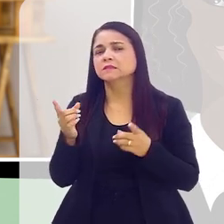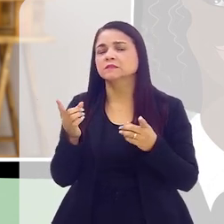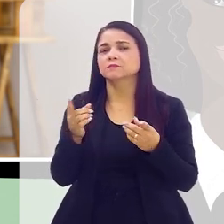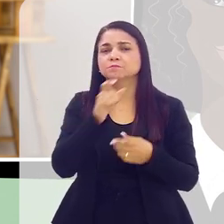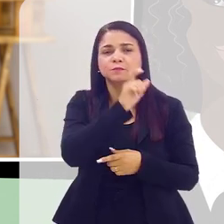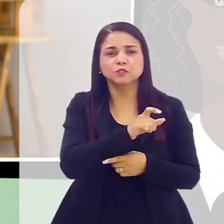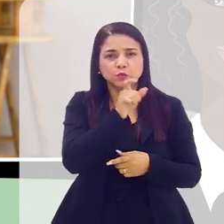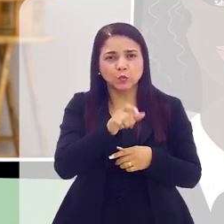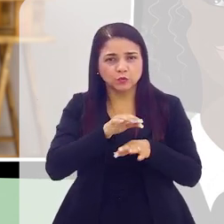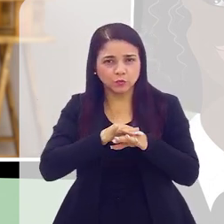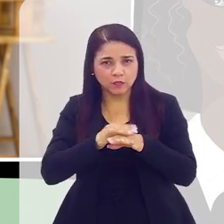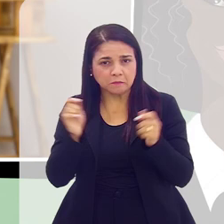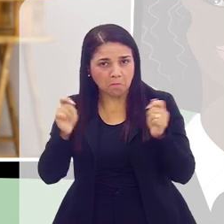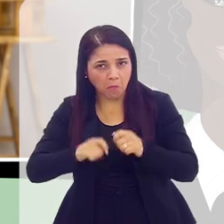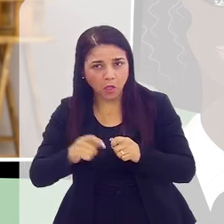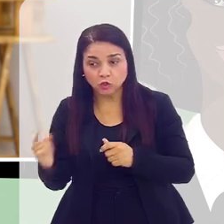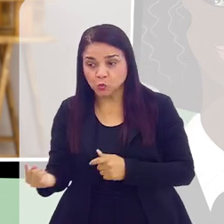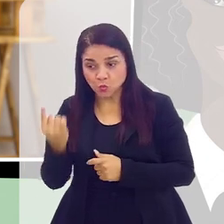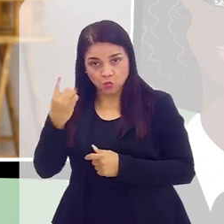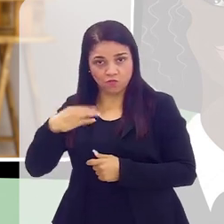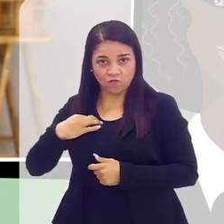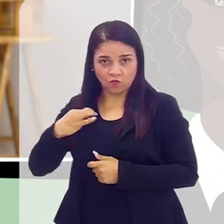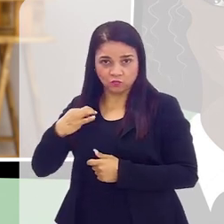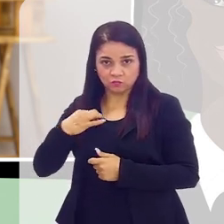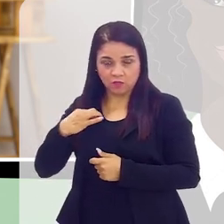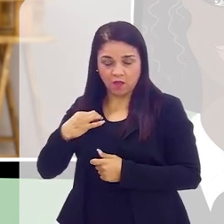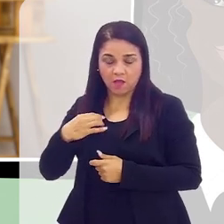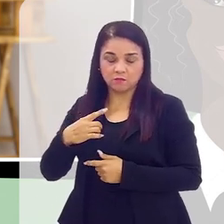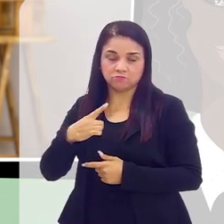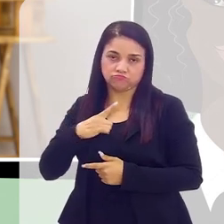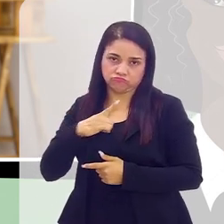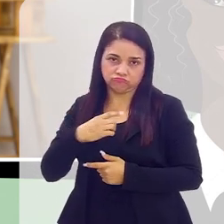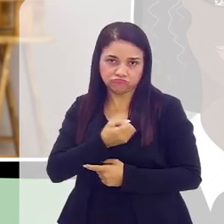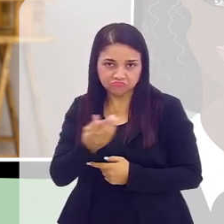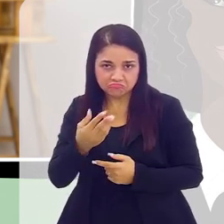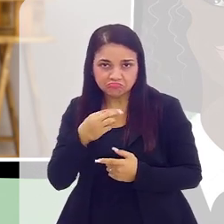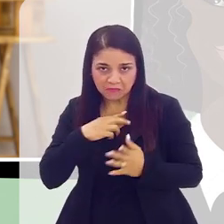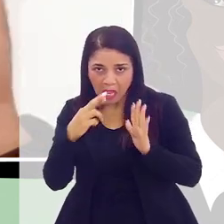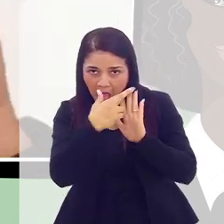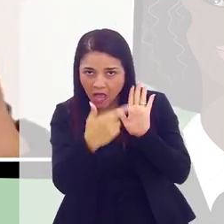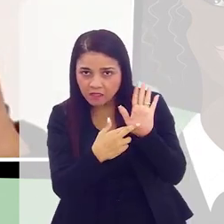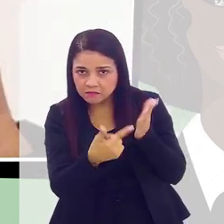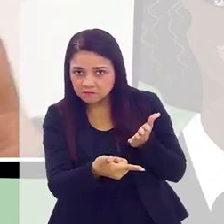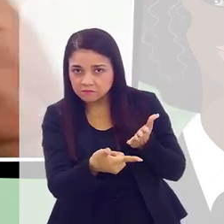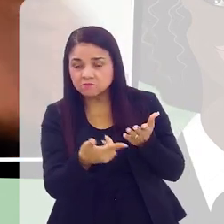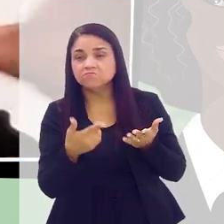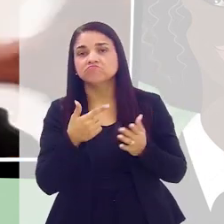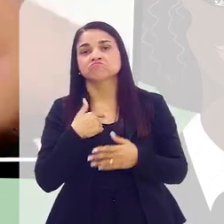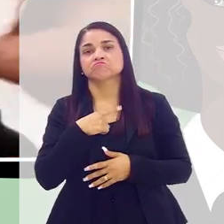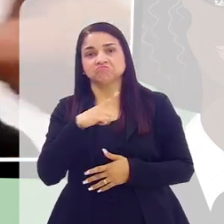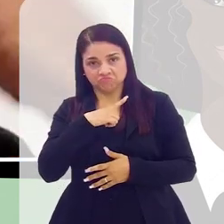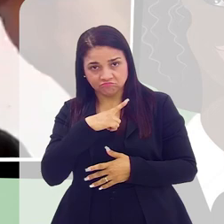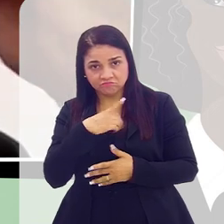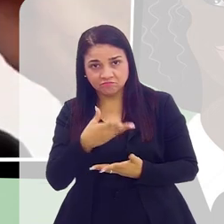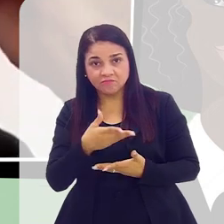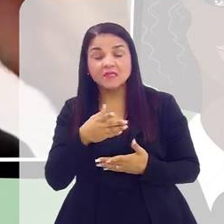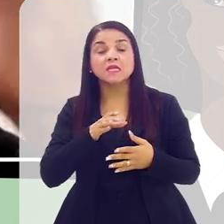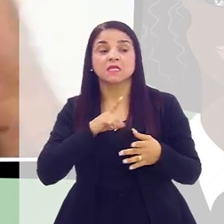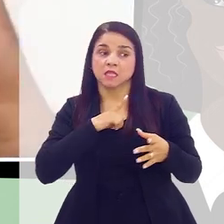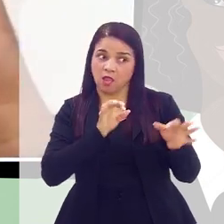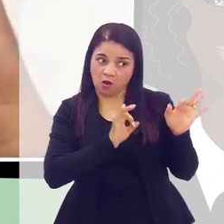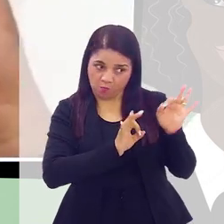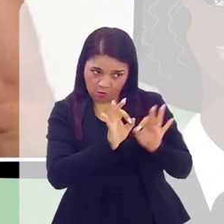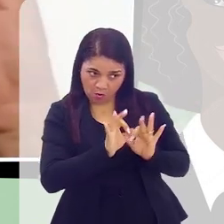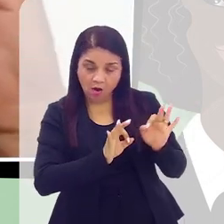Quantos pacientes um voluntário pode apadrinhar, se é que tem essa determinação? Sim. Na verdade, a gente tem uma forma de